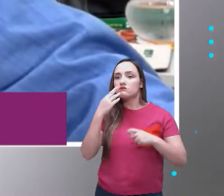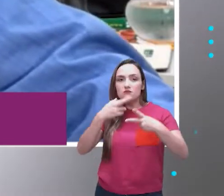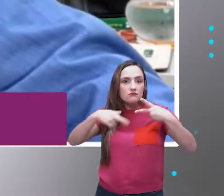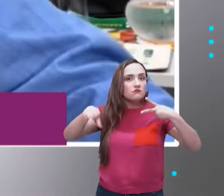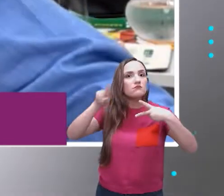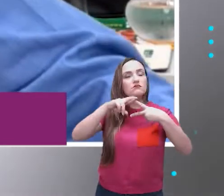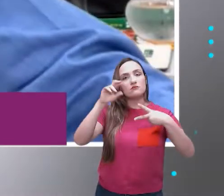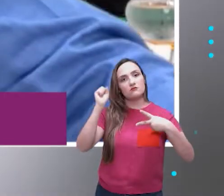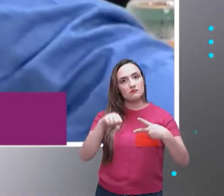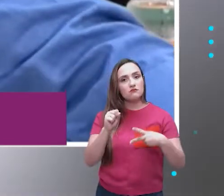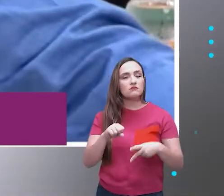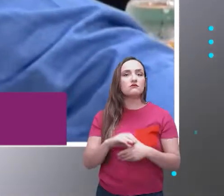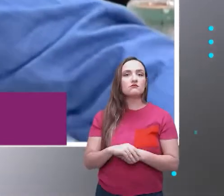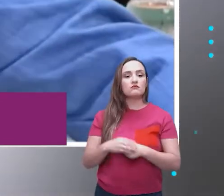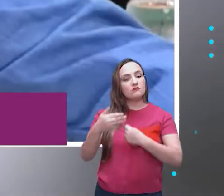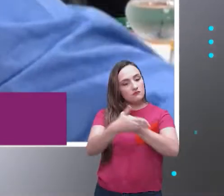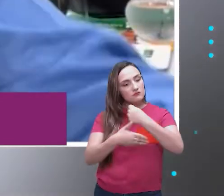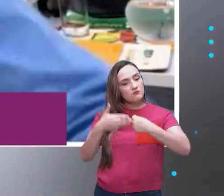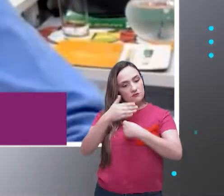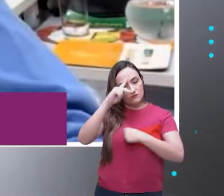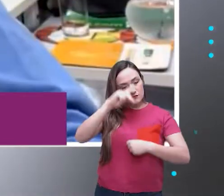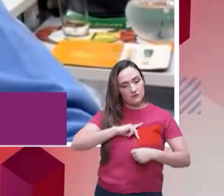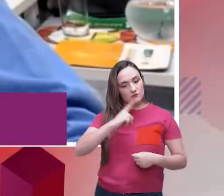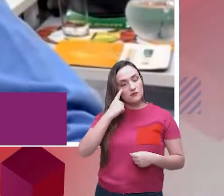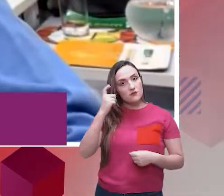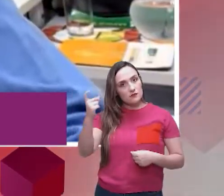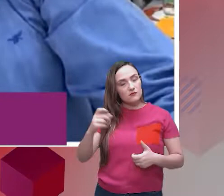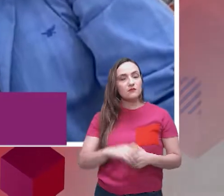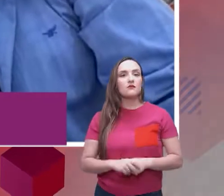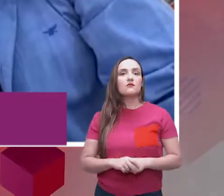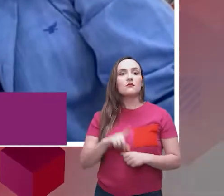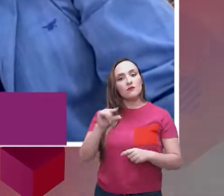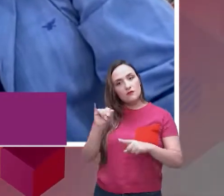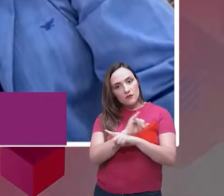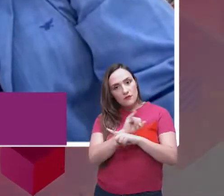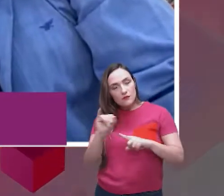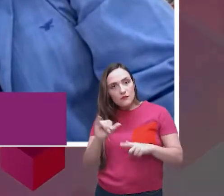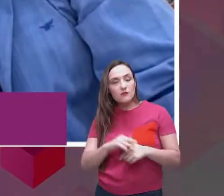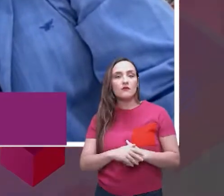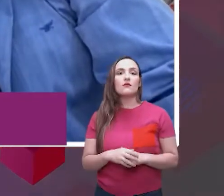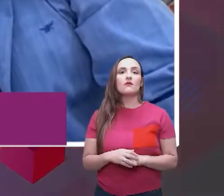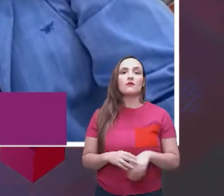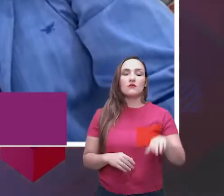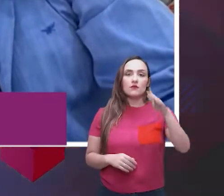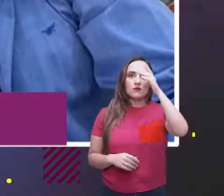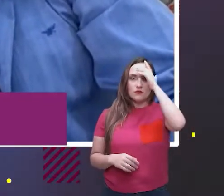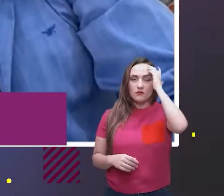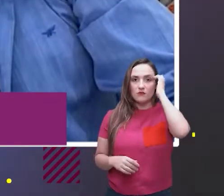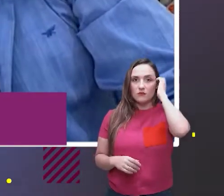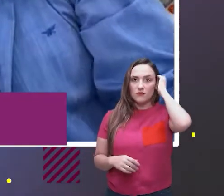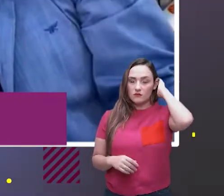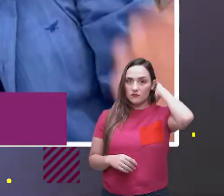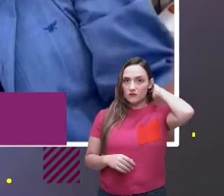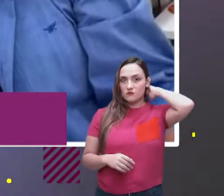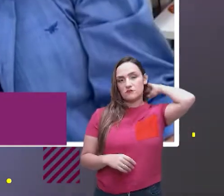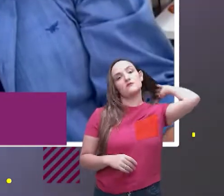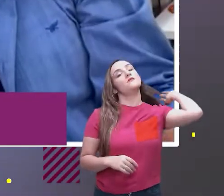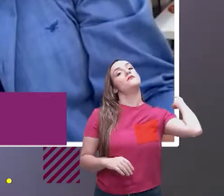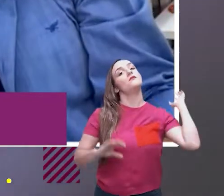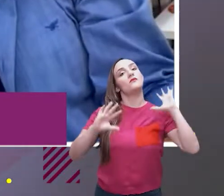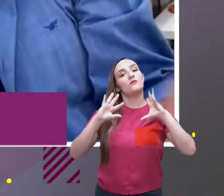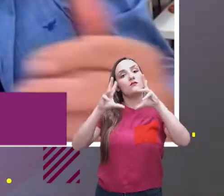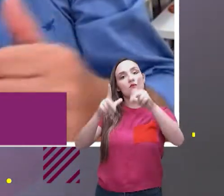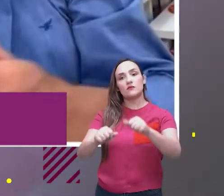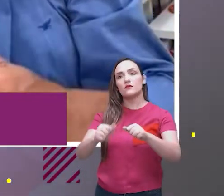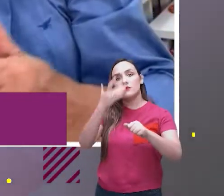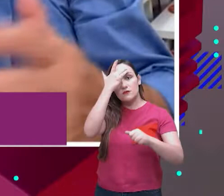a defender os seus interesses. Então, essa é a forma de classificação. Todos têm conhecimento, a lei vem clara,